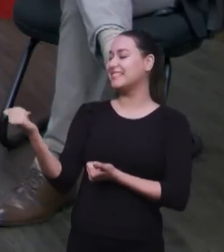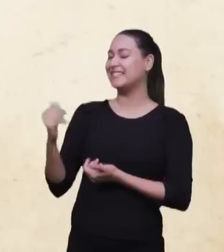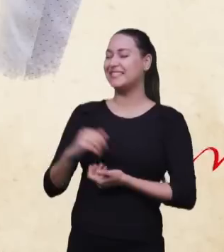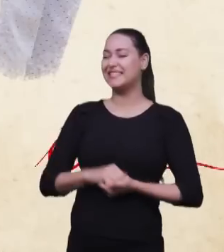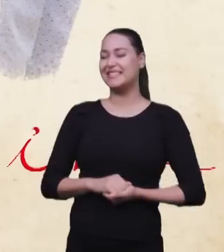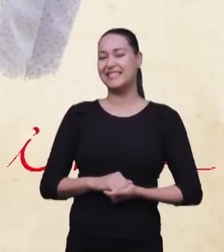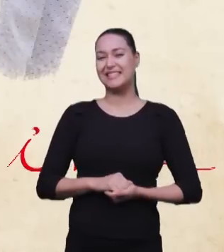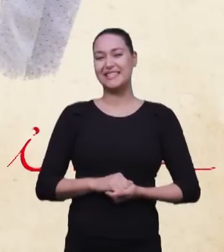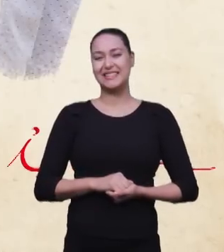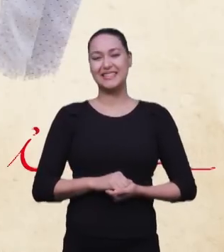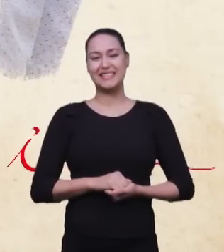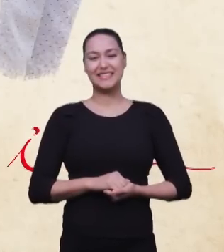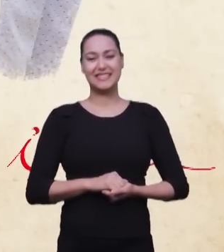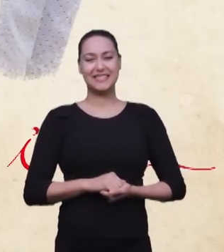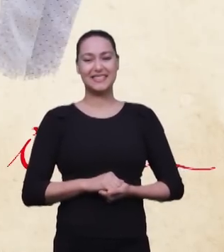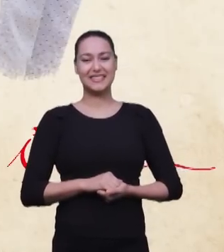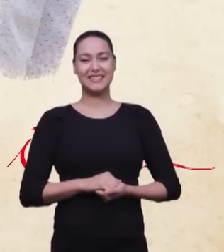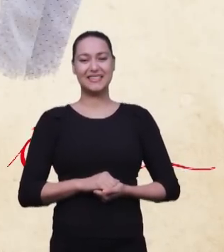jovem.